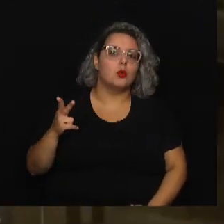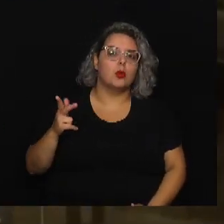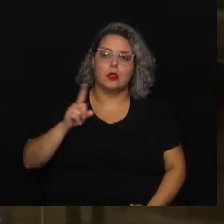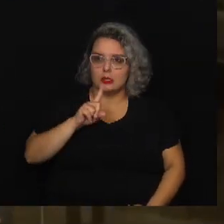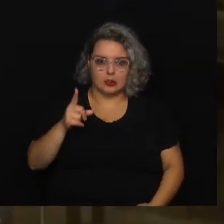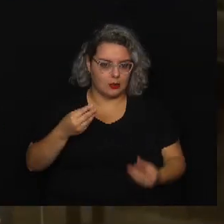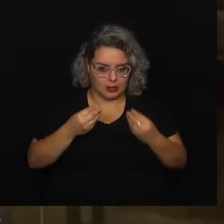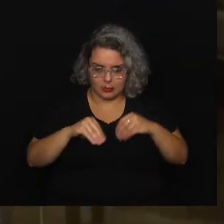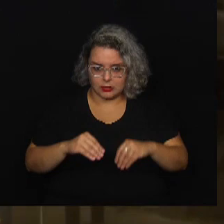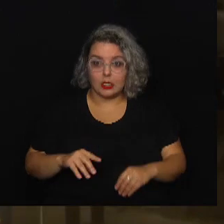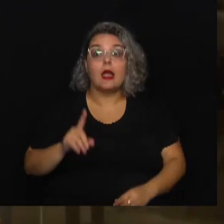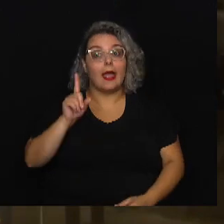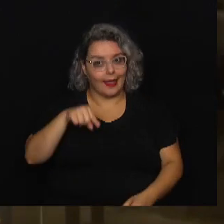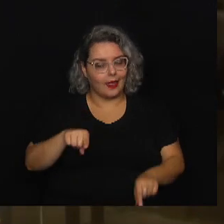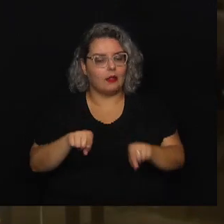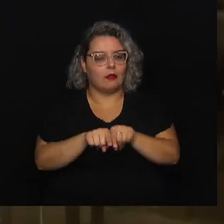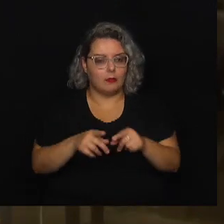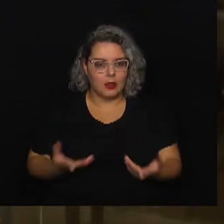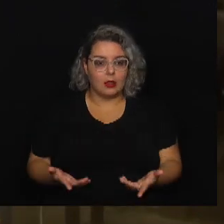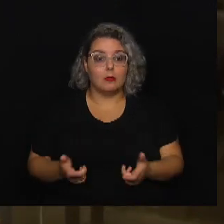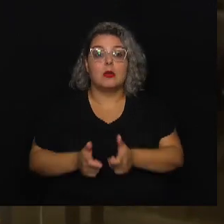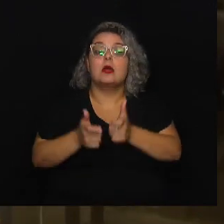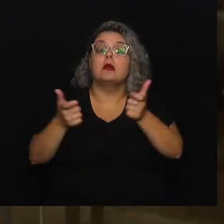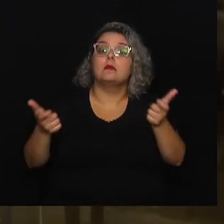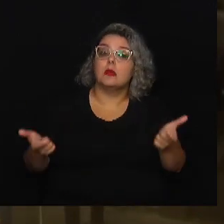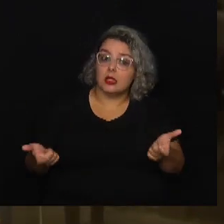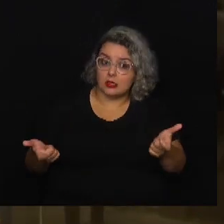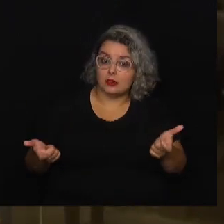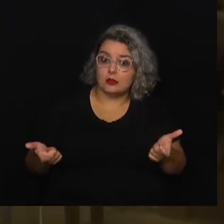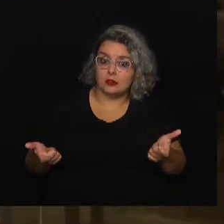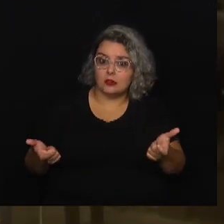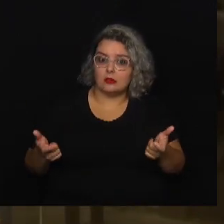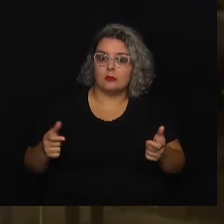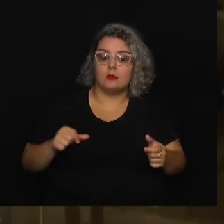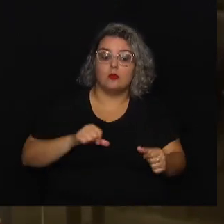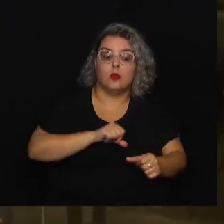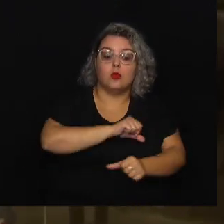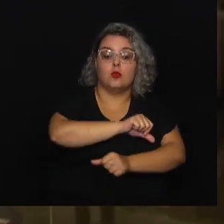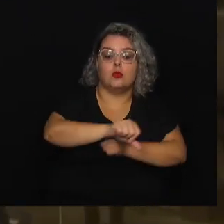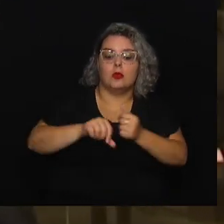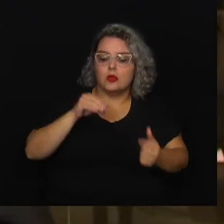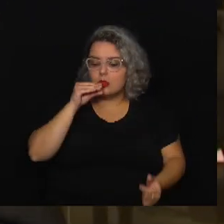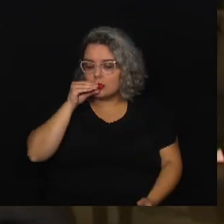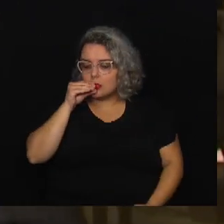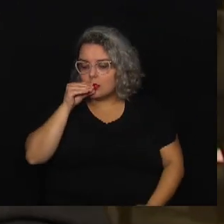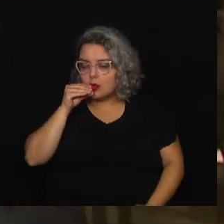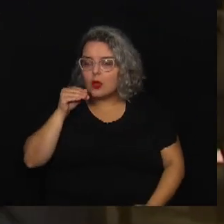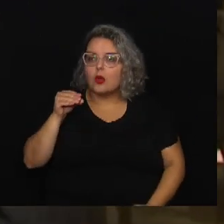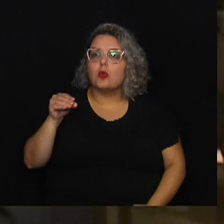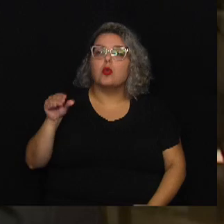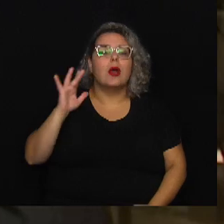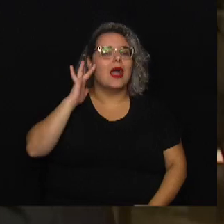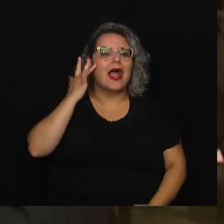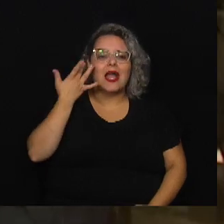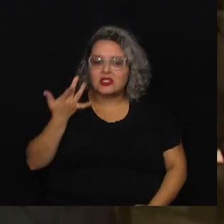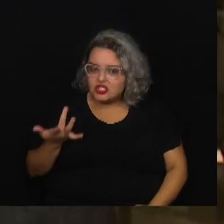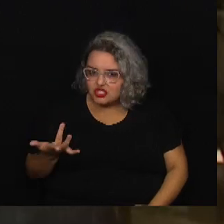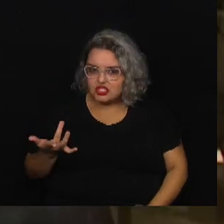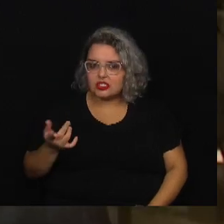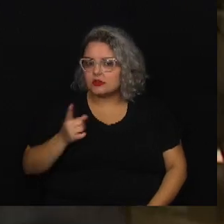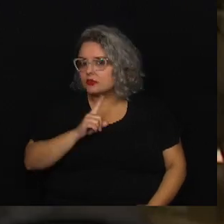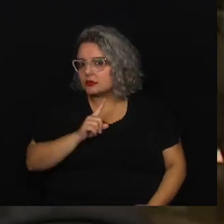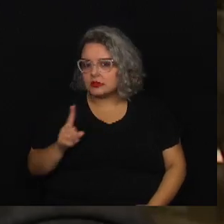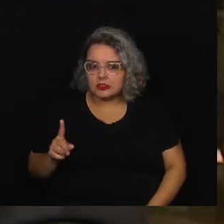é prejudicial. Mas como a maioria estão migrando para esse tipo de tabagismo, vamos dizer